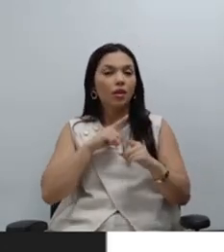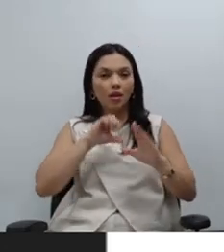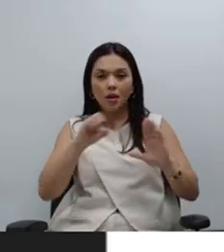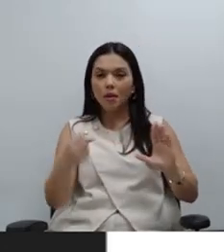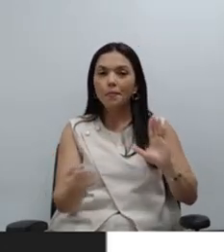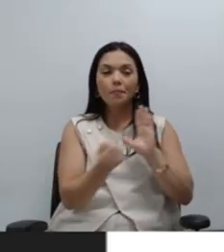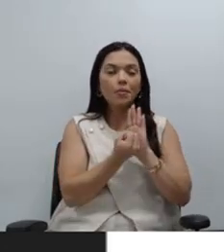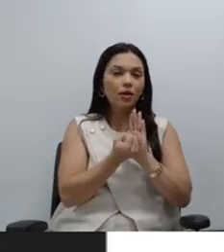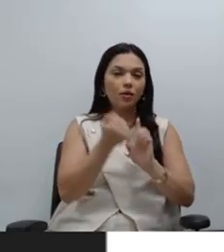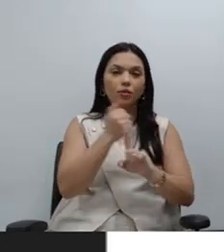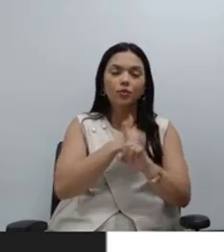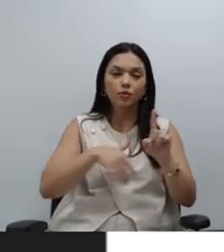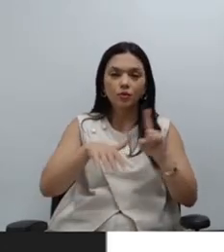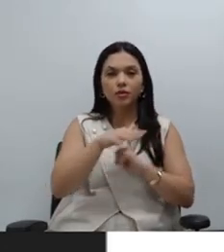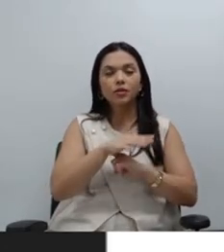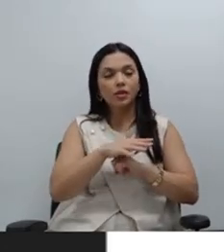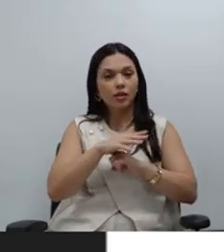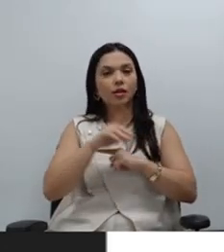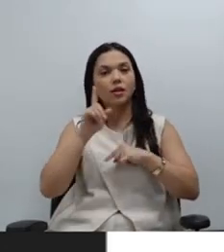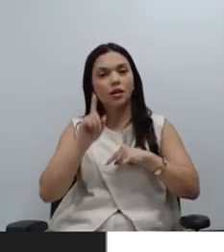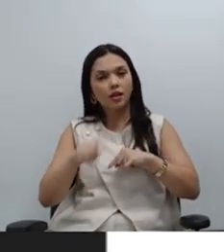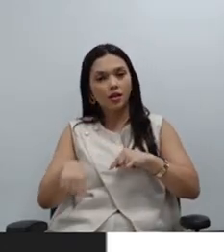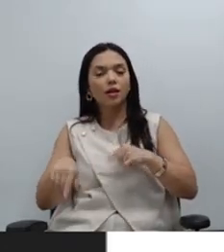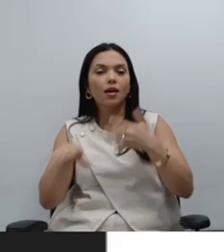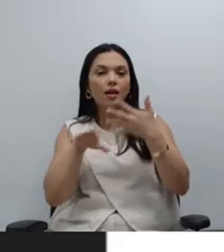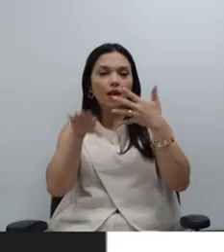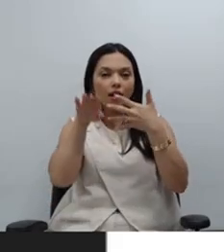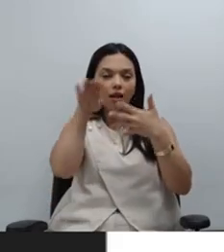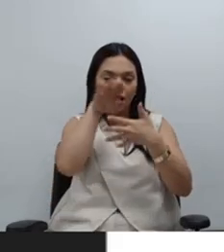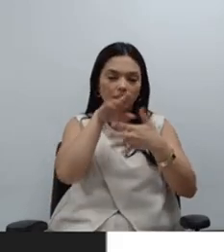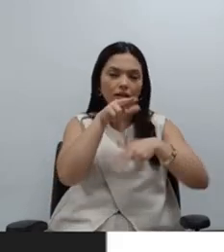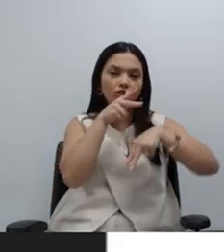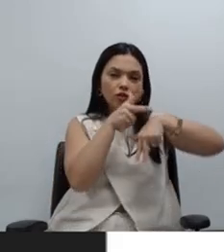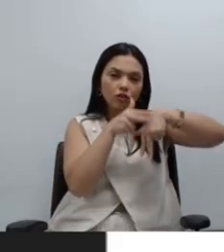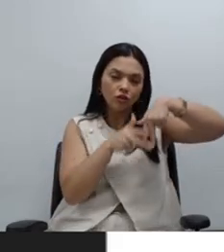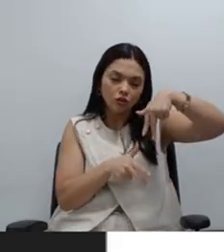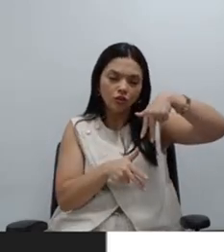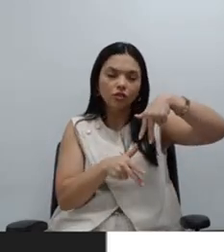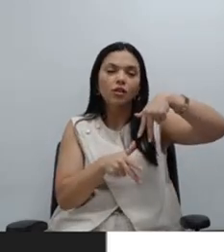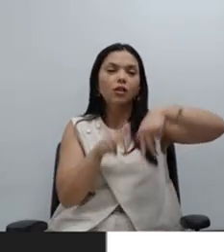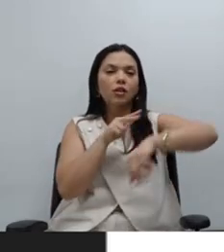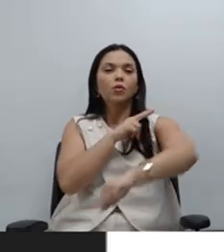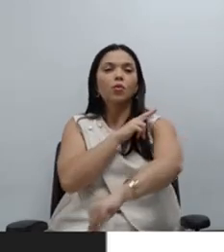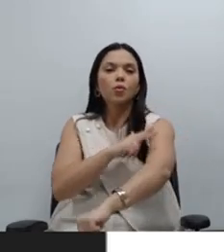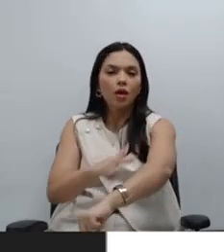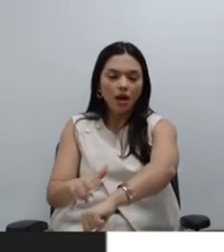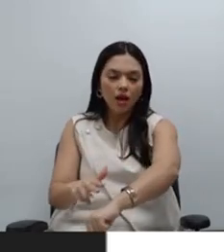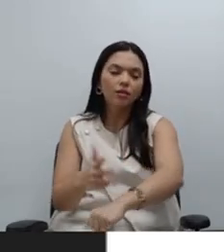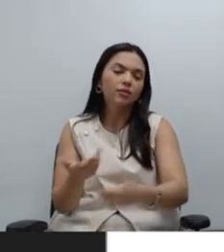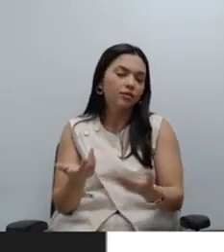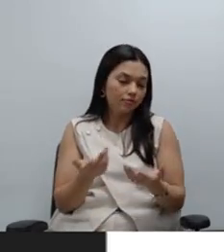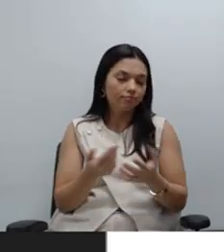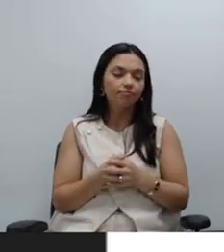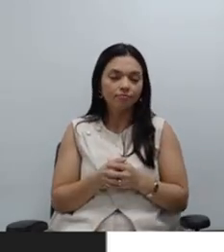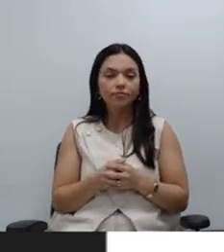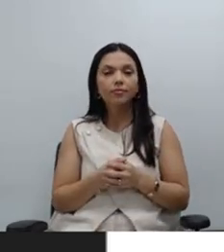classe, gênero, raça, etnia, geração, que assolam as desigualdades sociais. Que